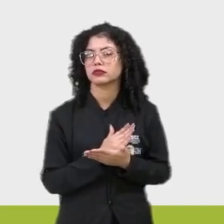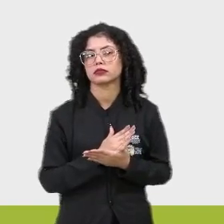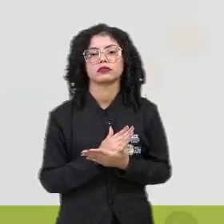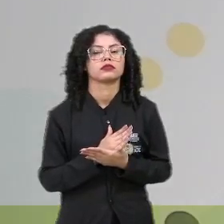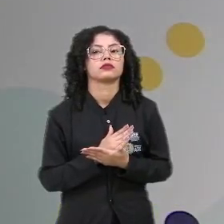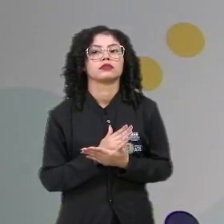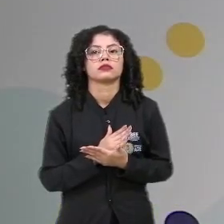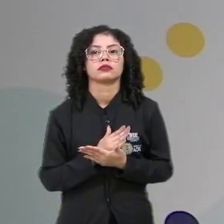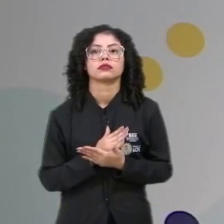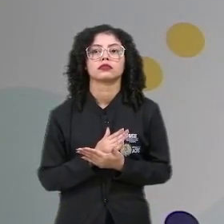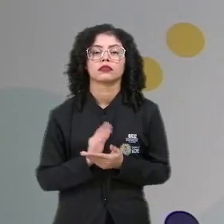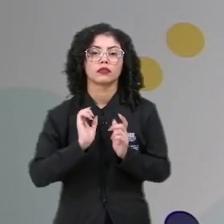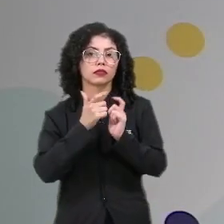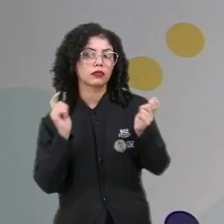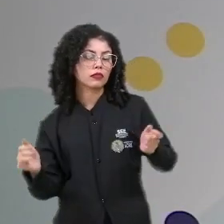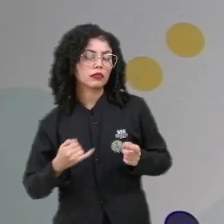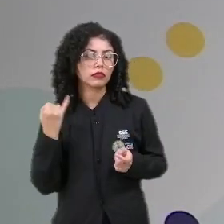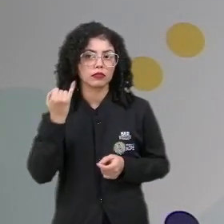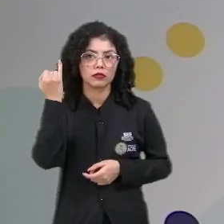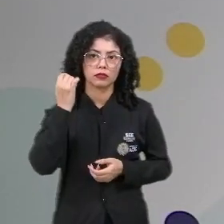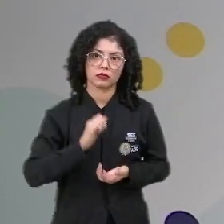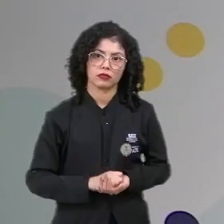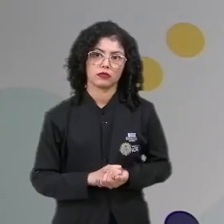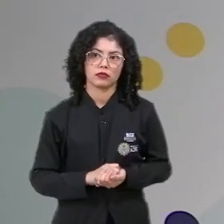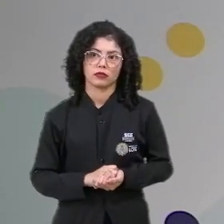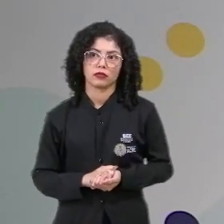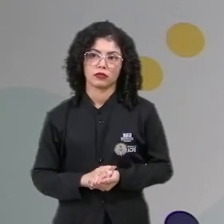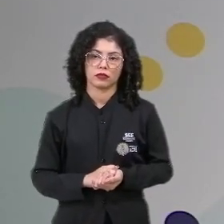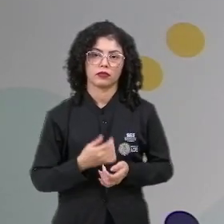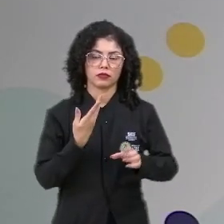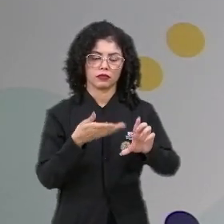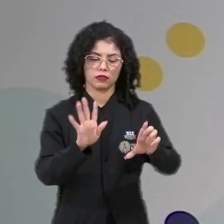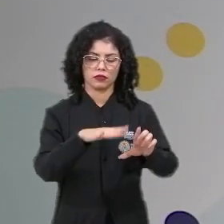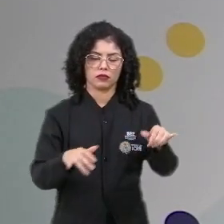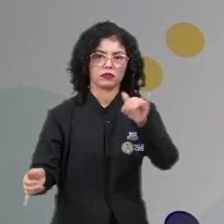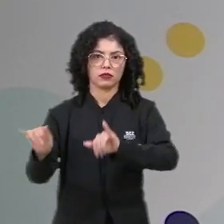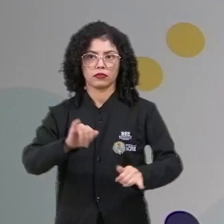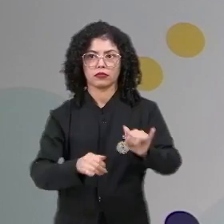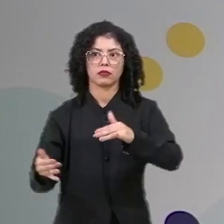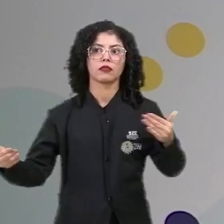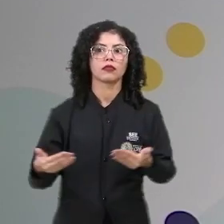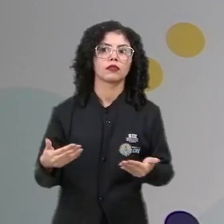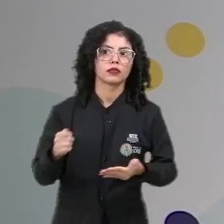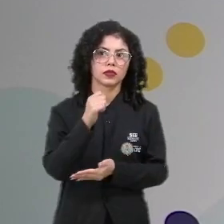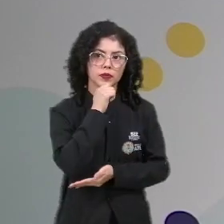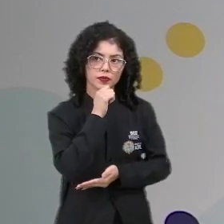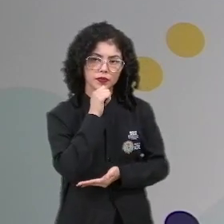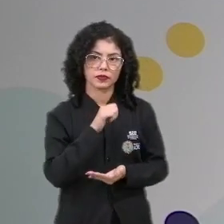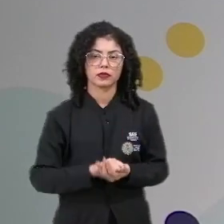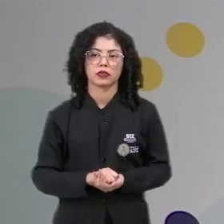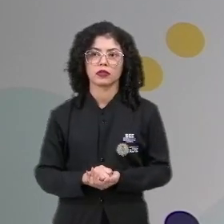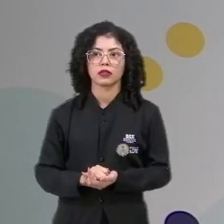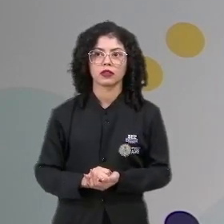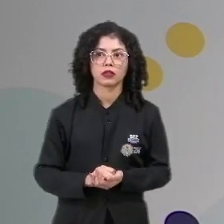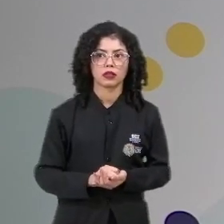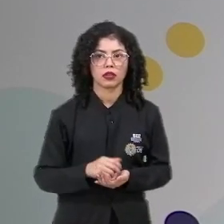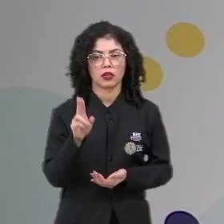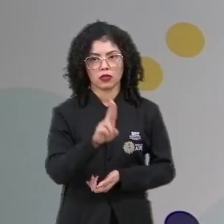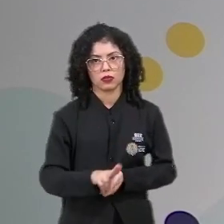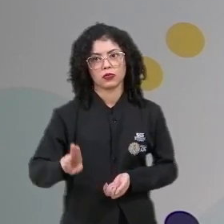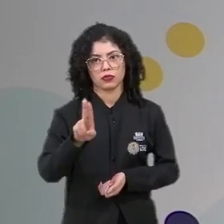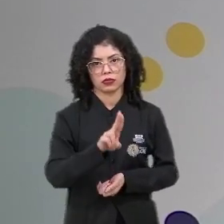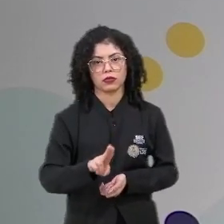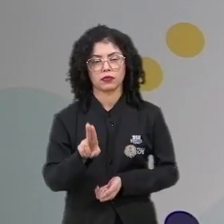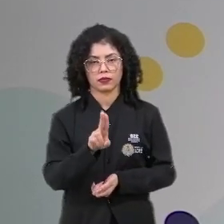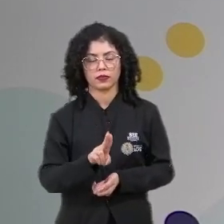suas grandes importâncias para a tabela atual é que ainda hoje